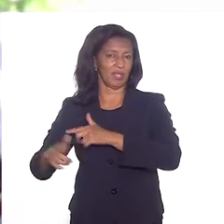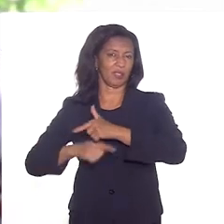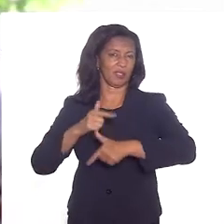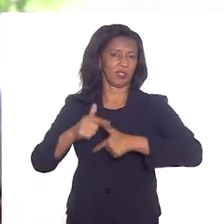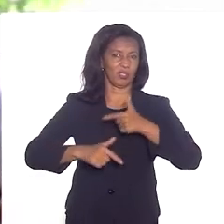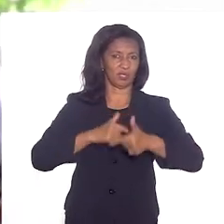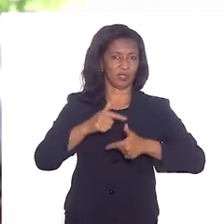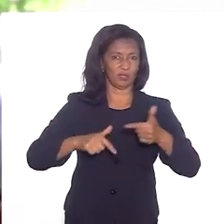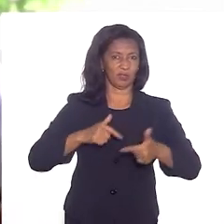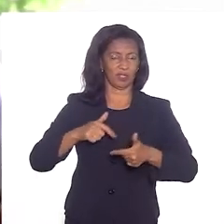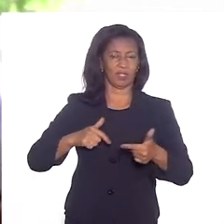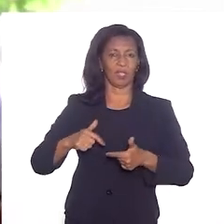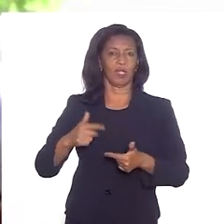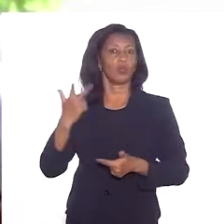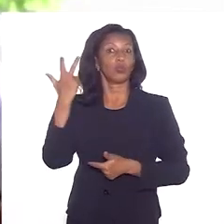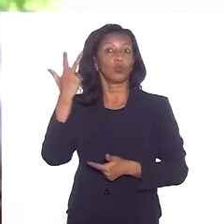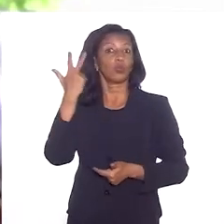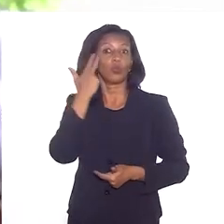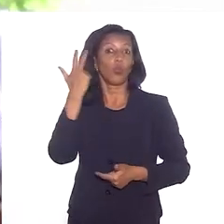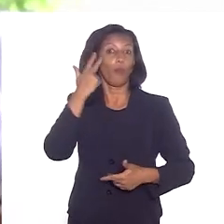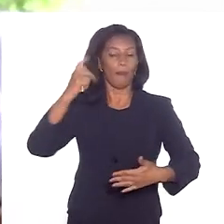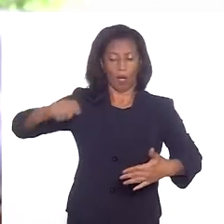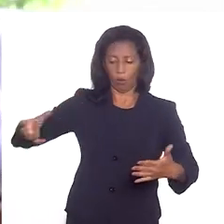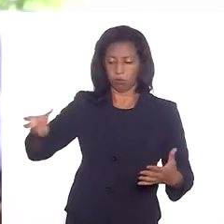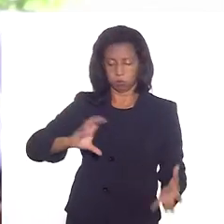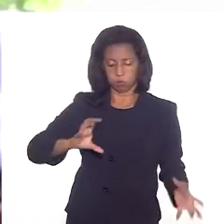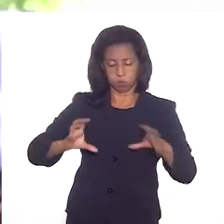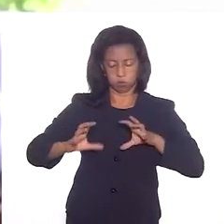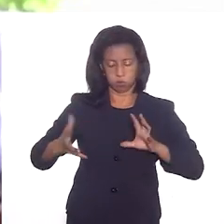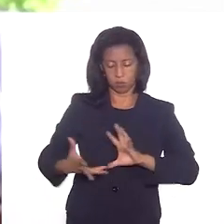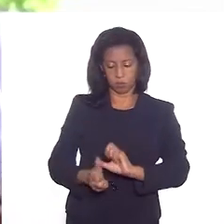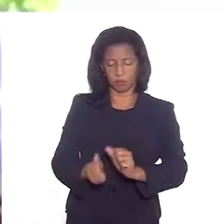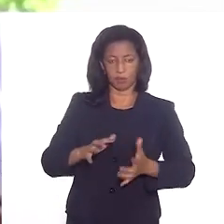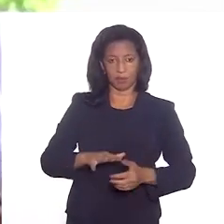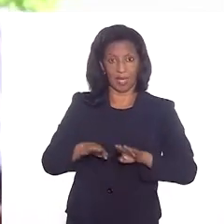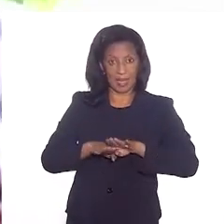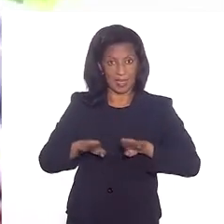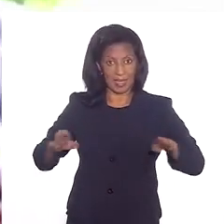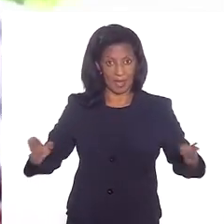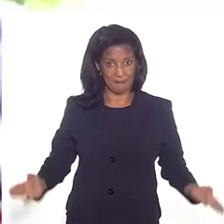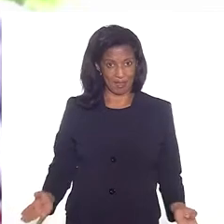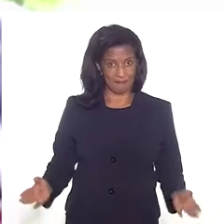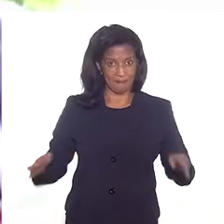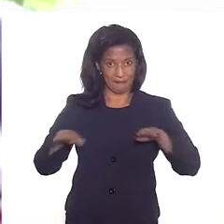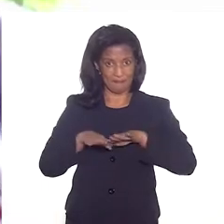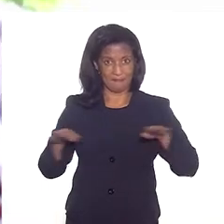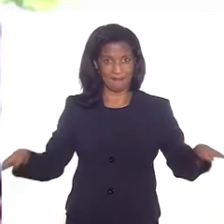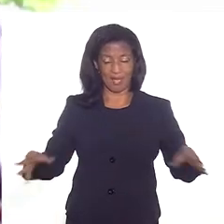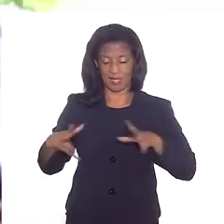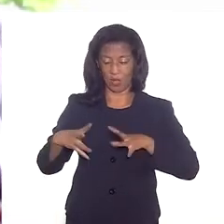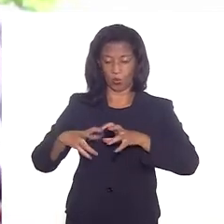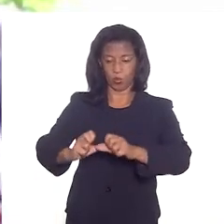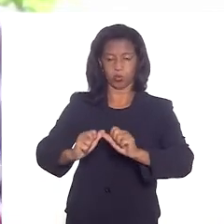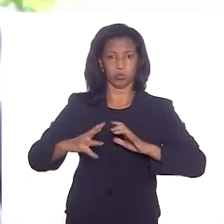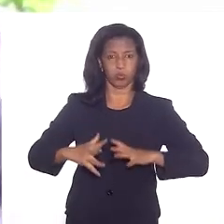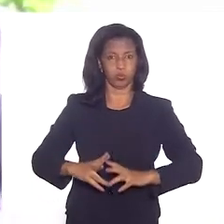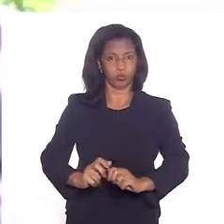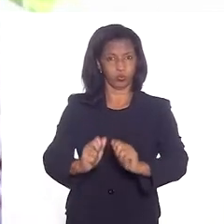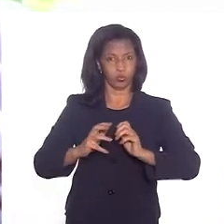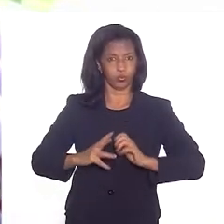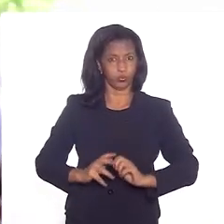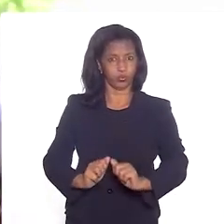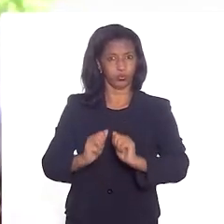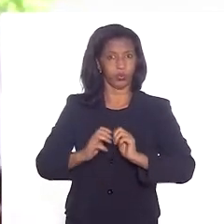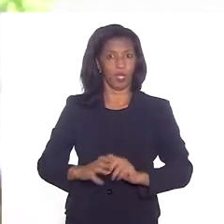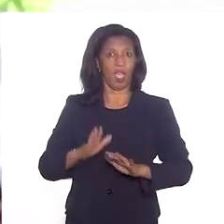trabalho sem a parceira, tudo manual, então imagina, na minha mesa, às vezes, quando eu vou fazer uma fornada com 10 pães, tem